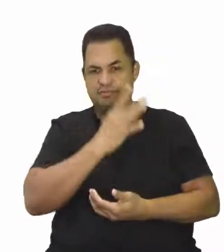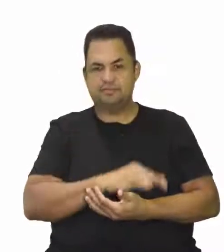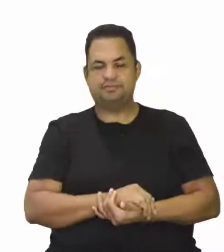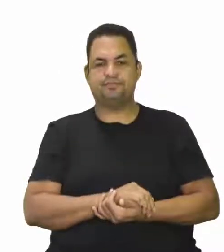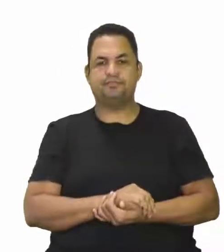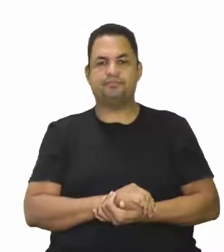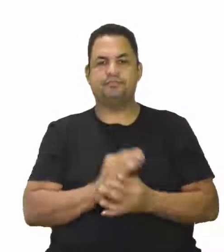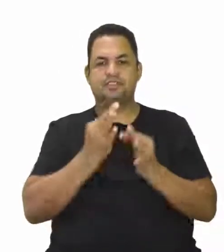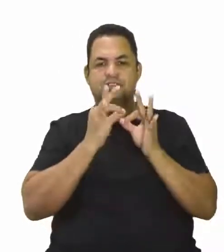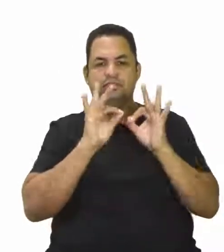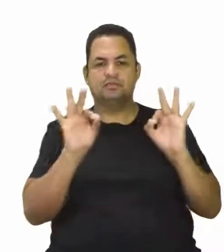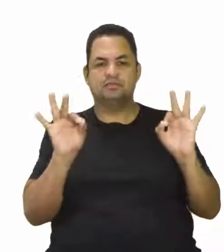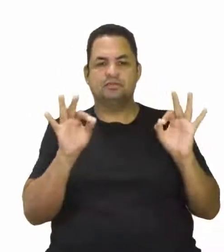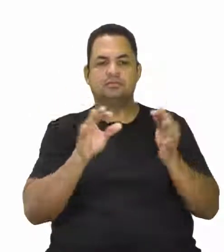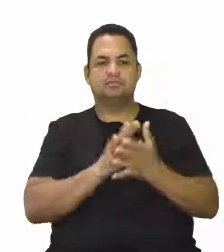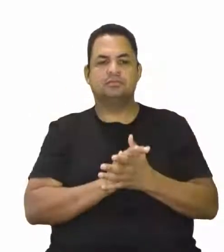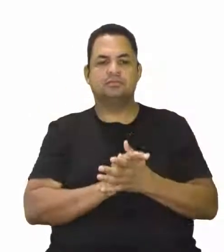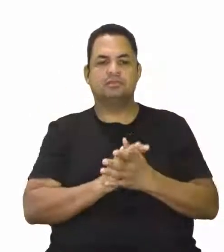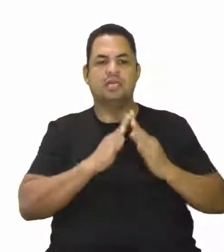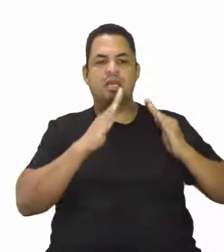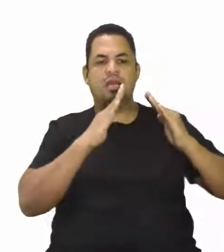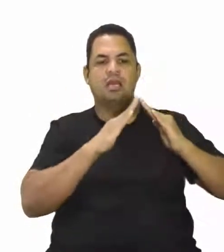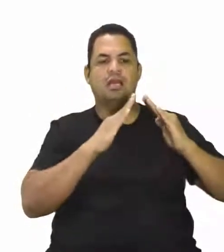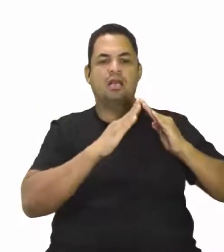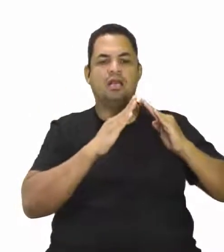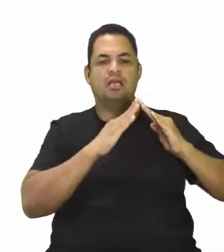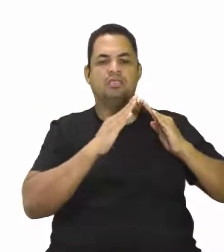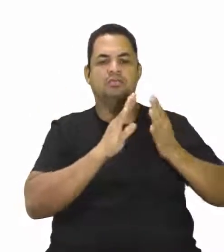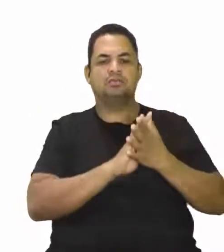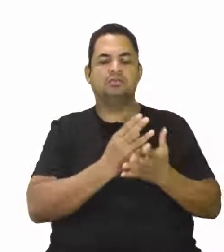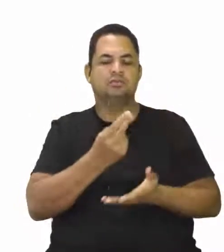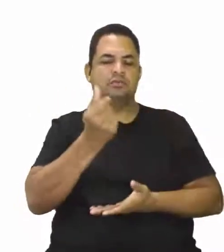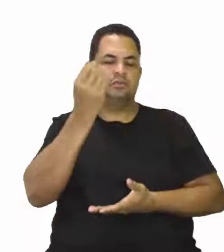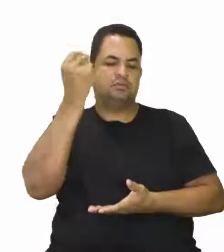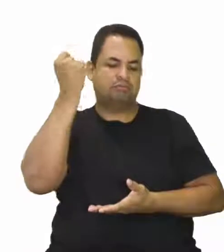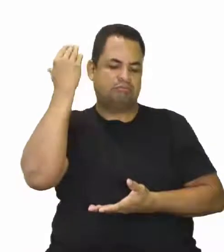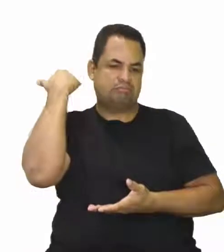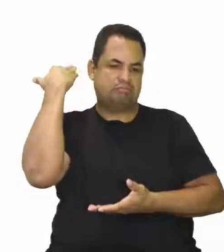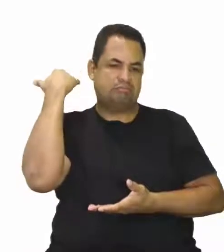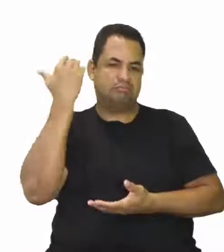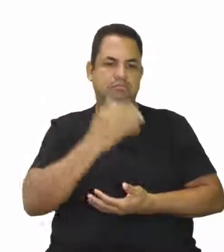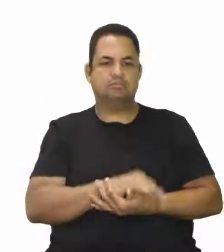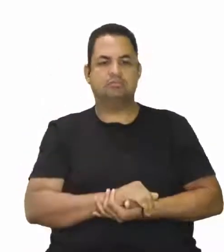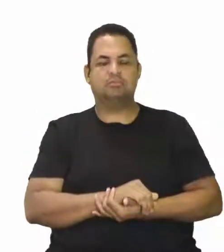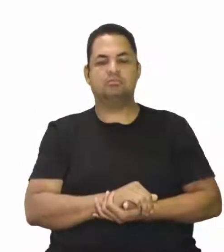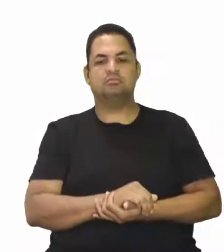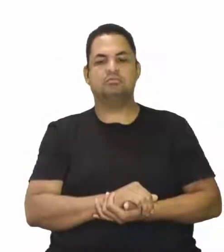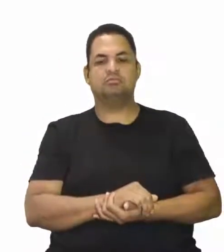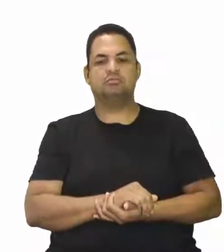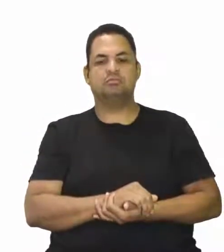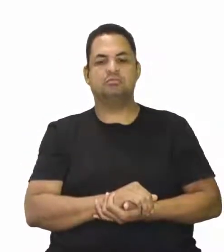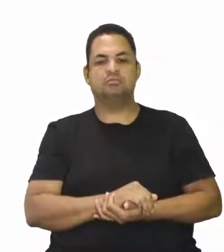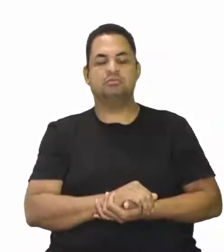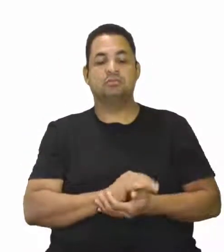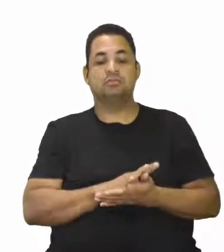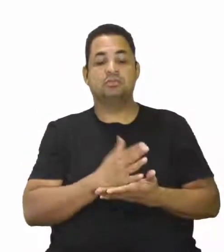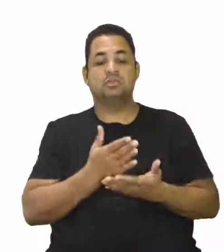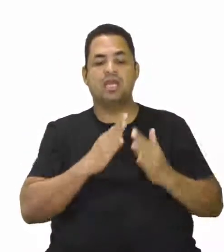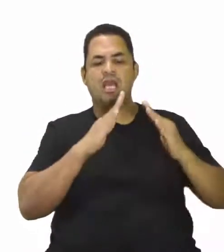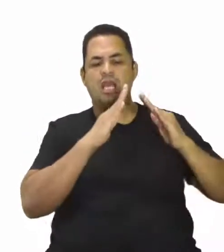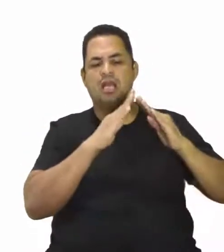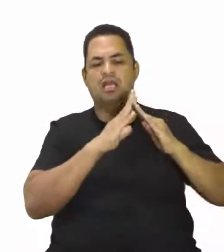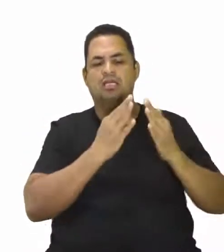Bem simples. La casa es antigua. A casa é antiga. Las casas